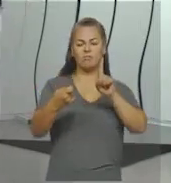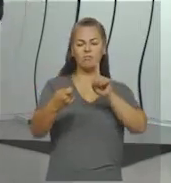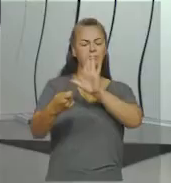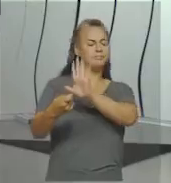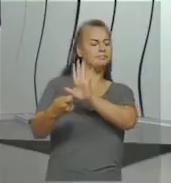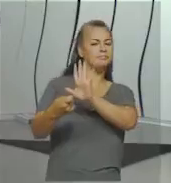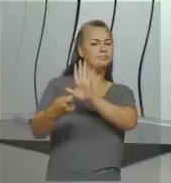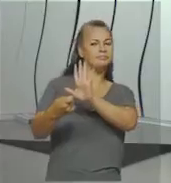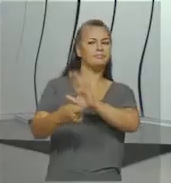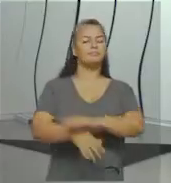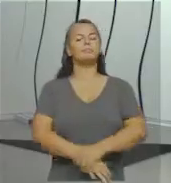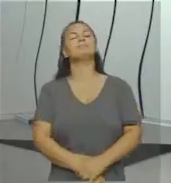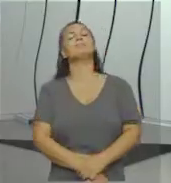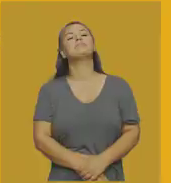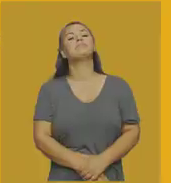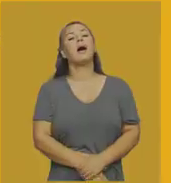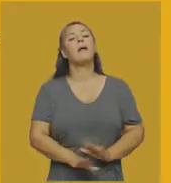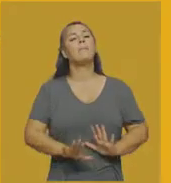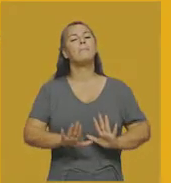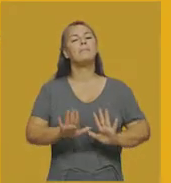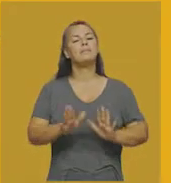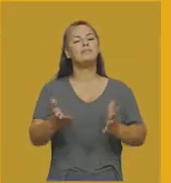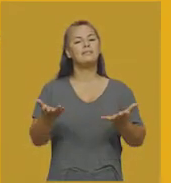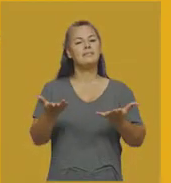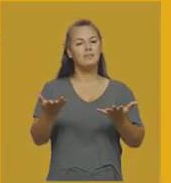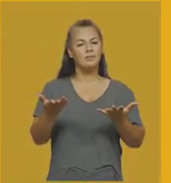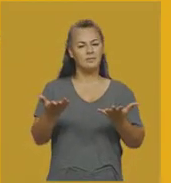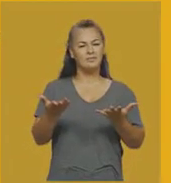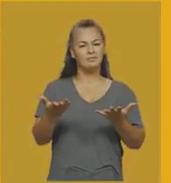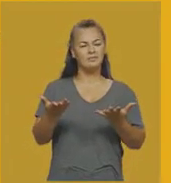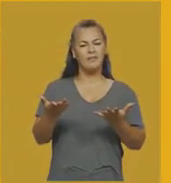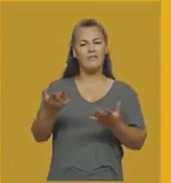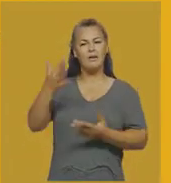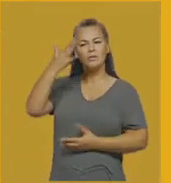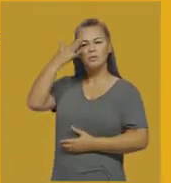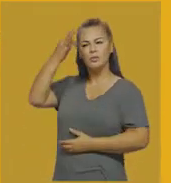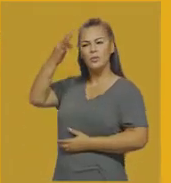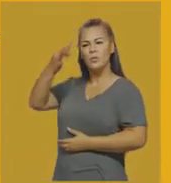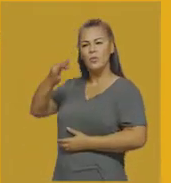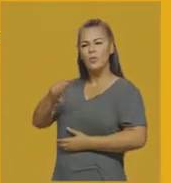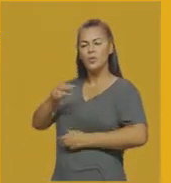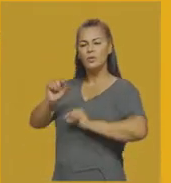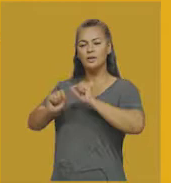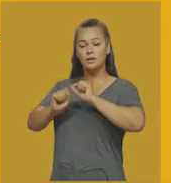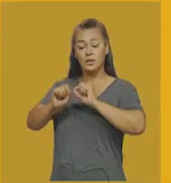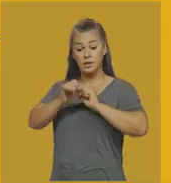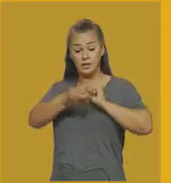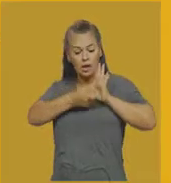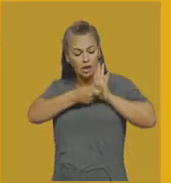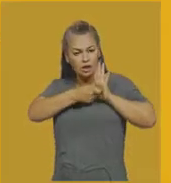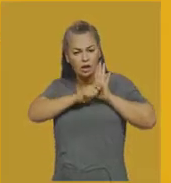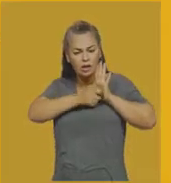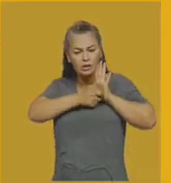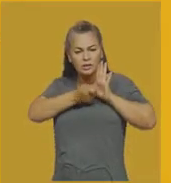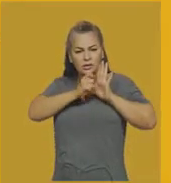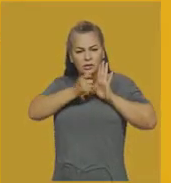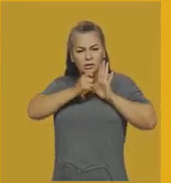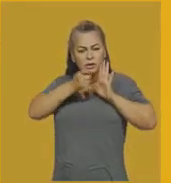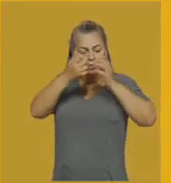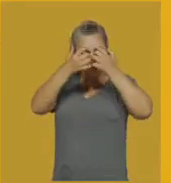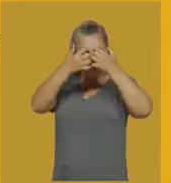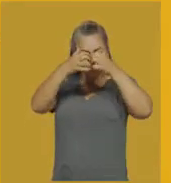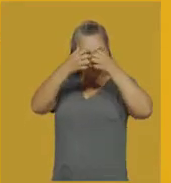Então, na aula de hoje, nós iremos compreender a ação das drogas no sistema nervoso.